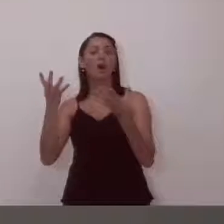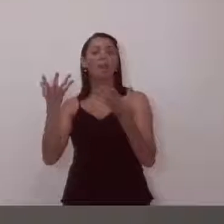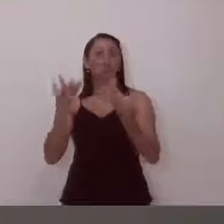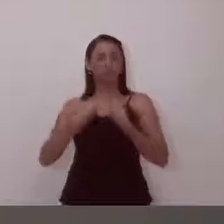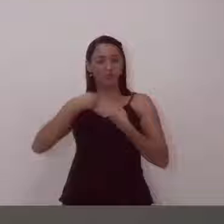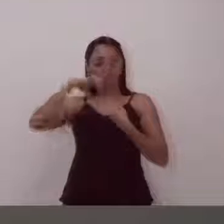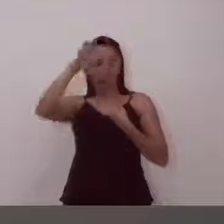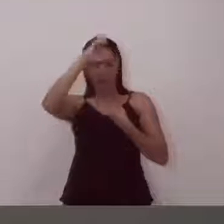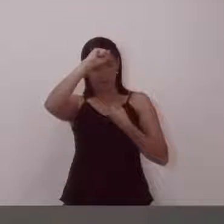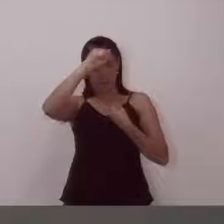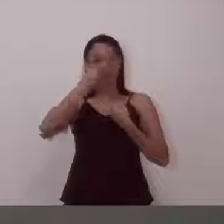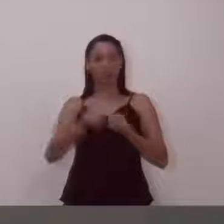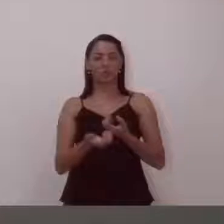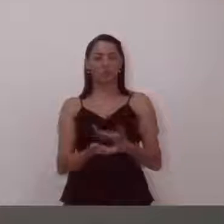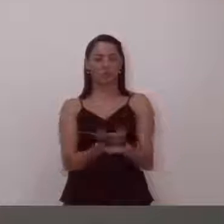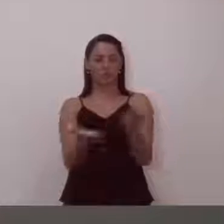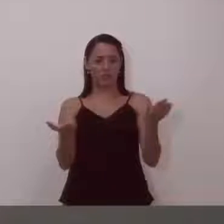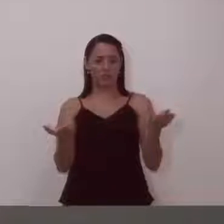a gente precisa